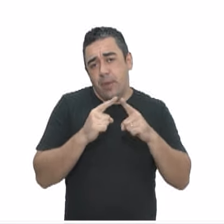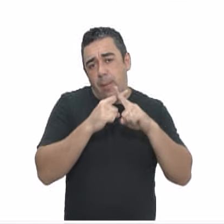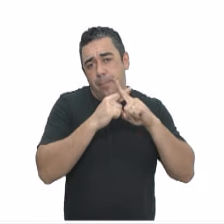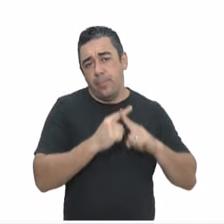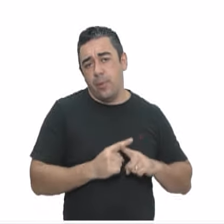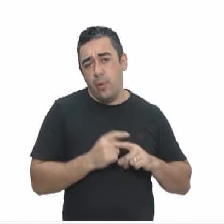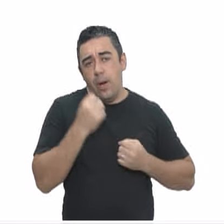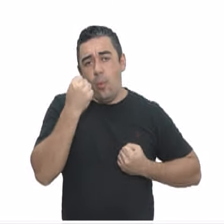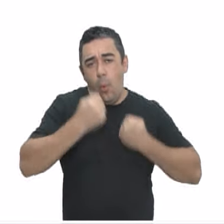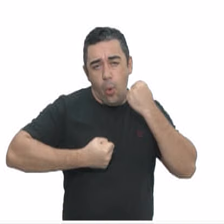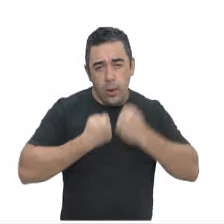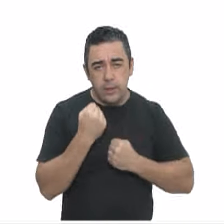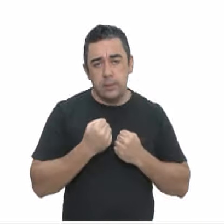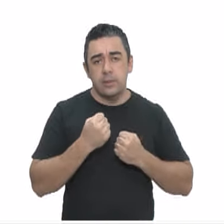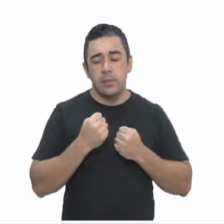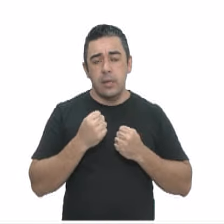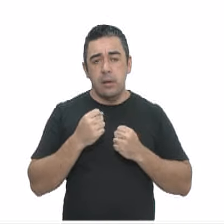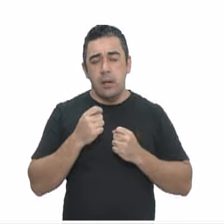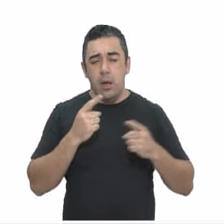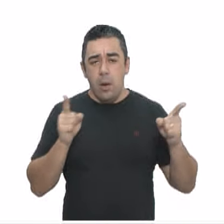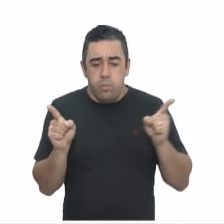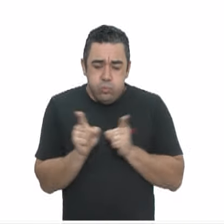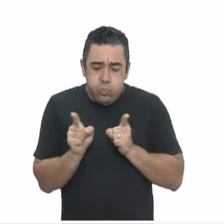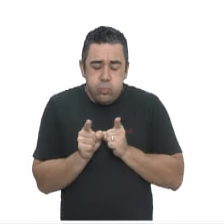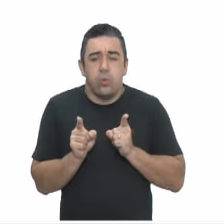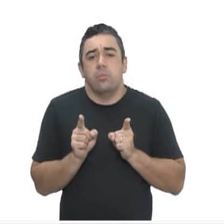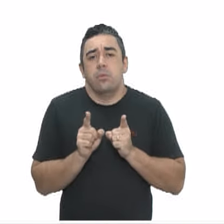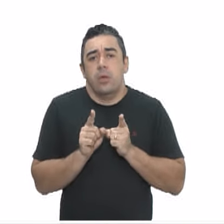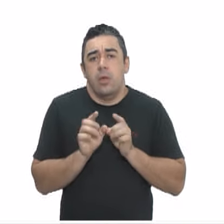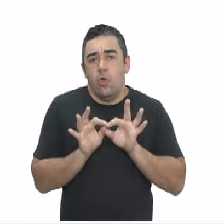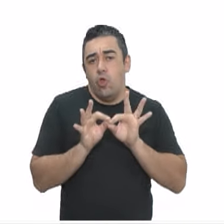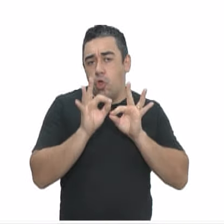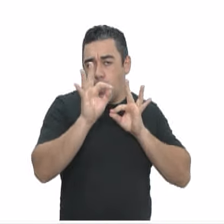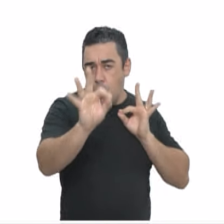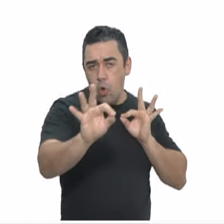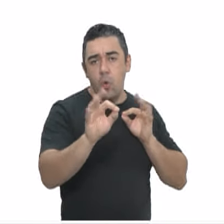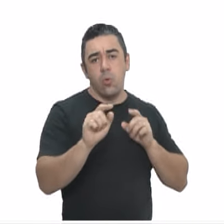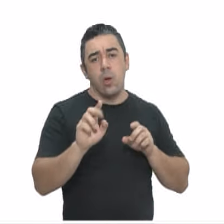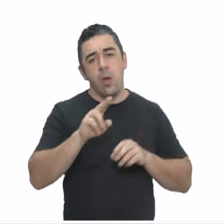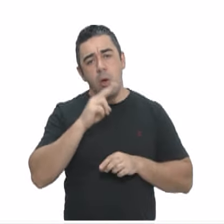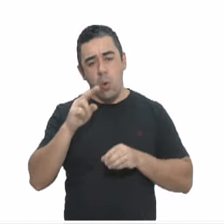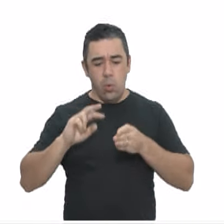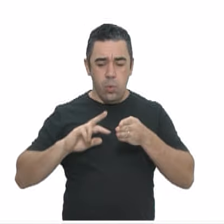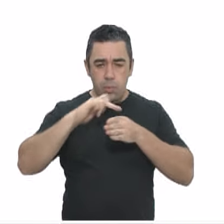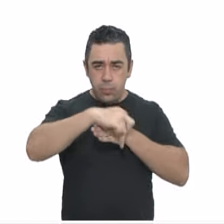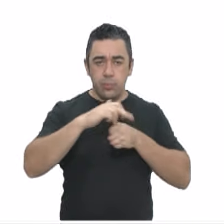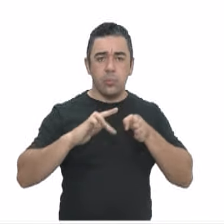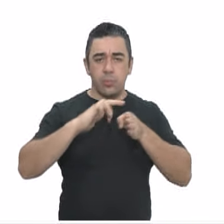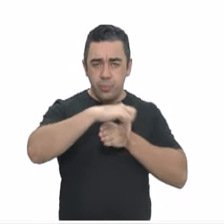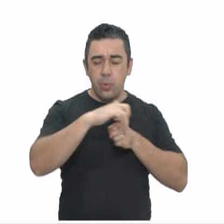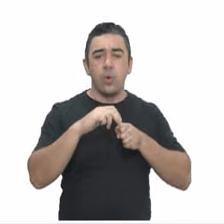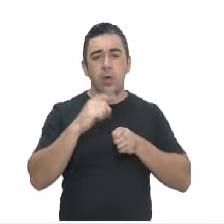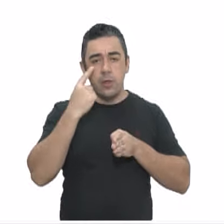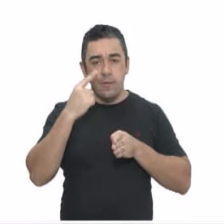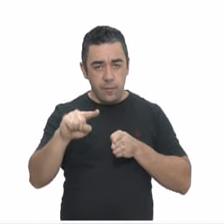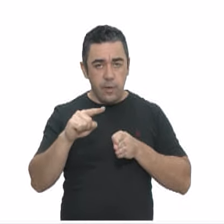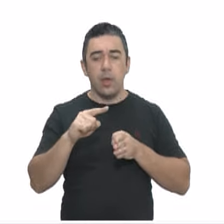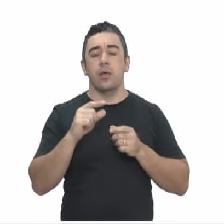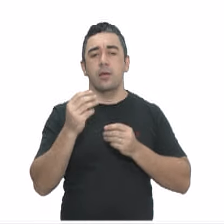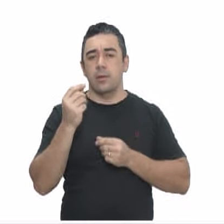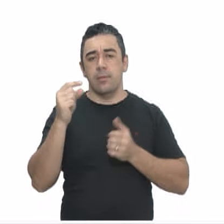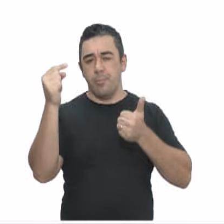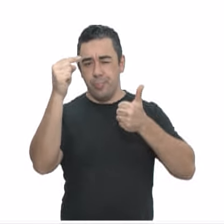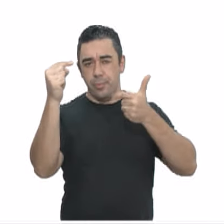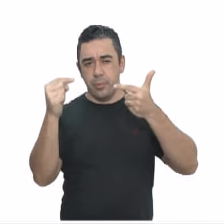corrida rasas, corridas com obstáculos, corridas de revezamento, as quais a gente vai daqui a pouquinho ver quais